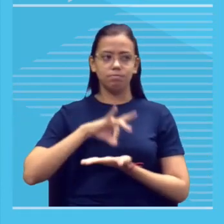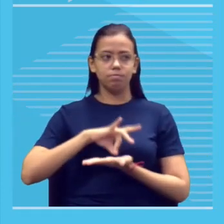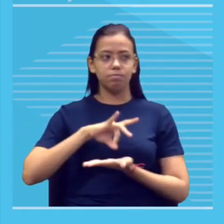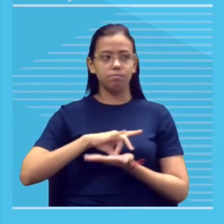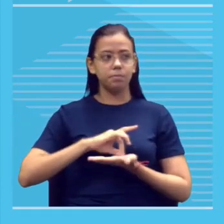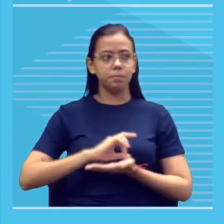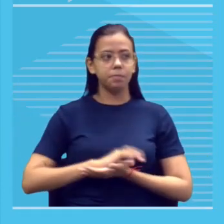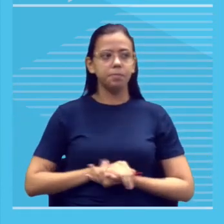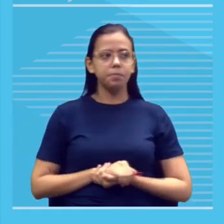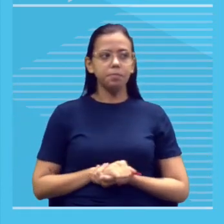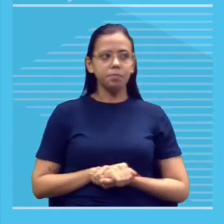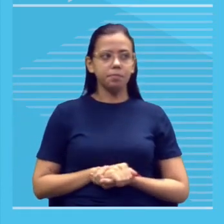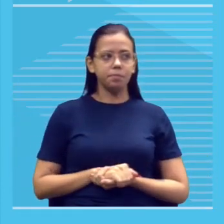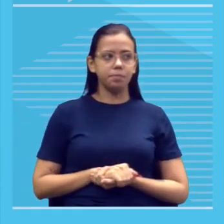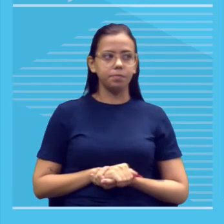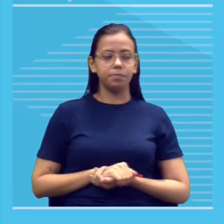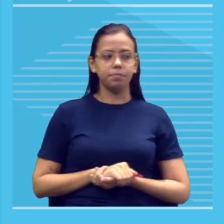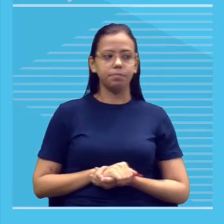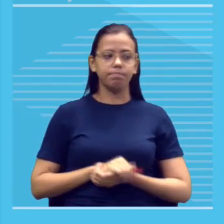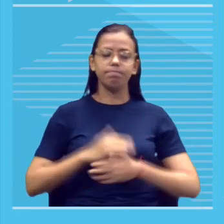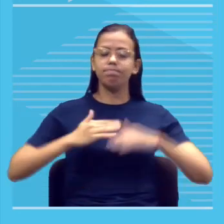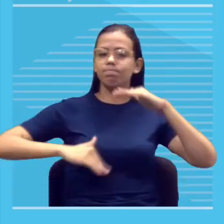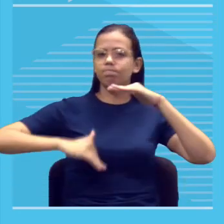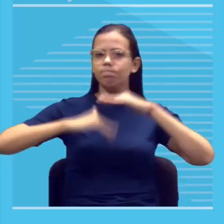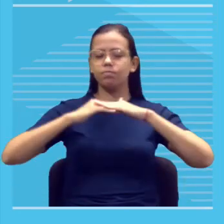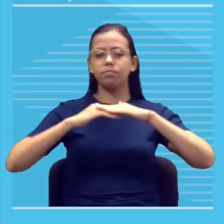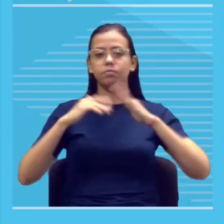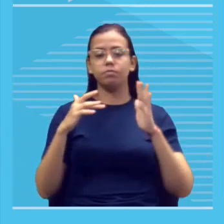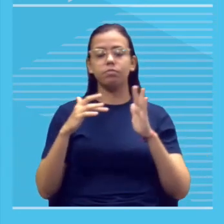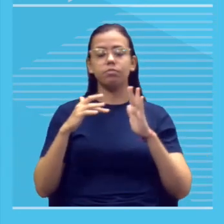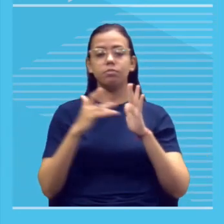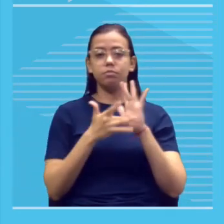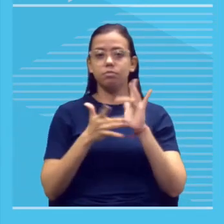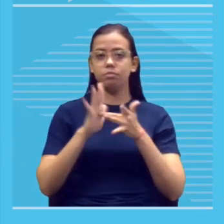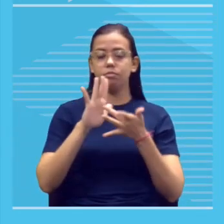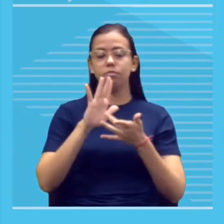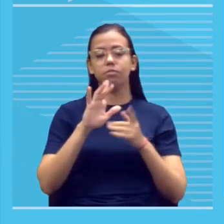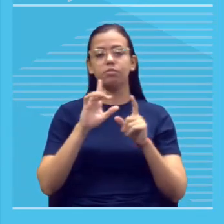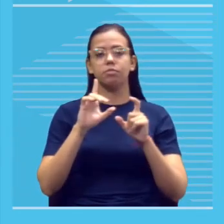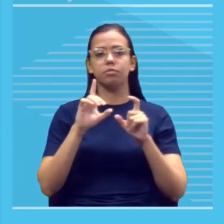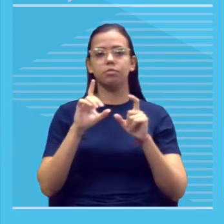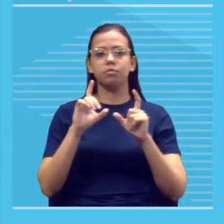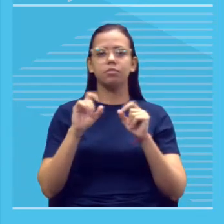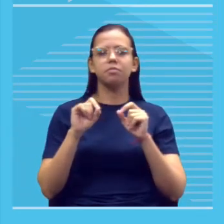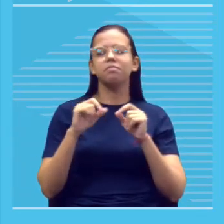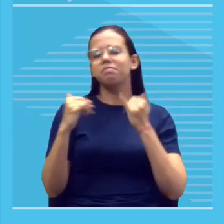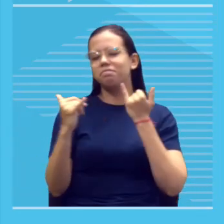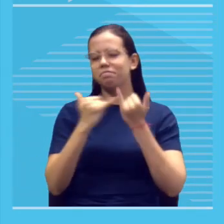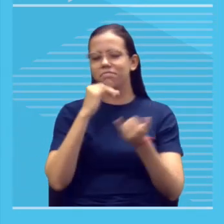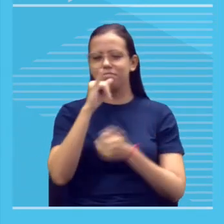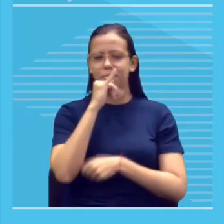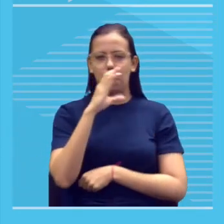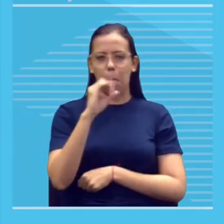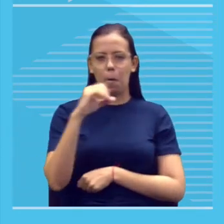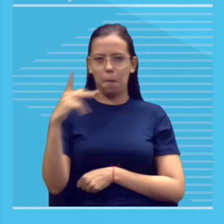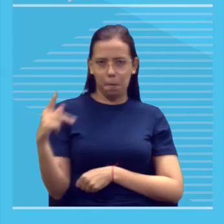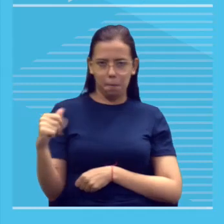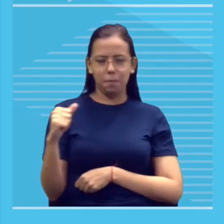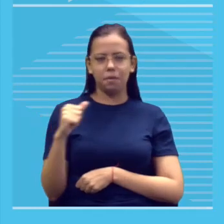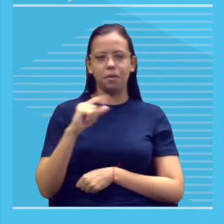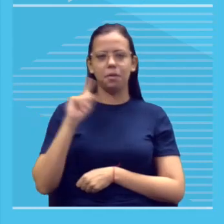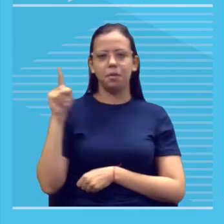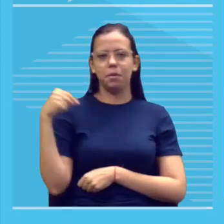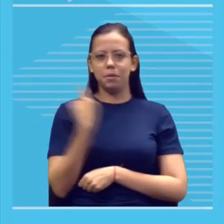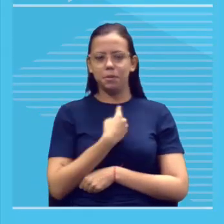nossa realidade noutro patamar Jesus Cristo Jesus Cristo Ele é a Copa do Mundo e nós somos série B do